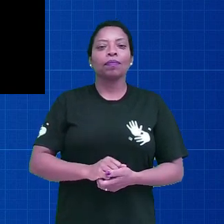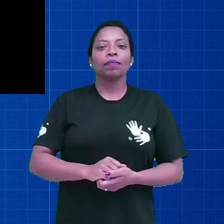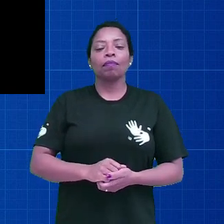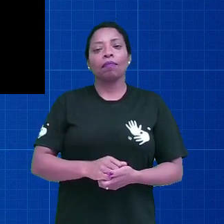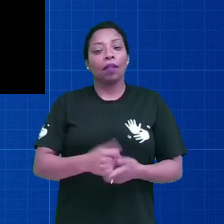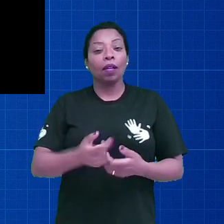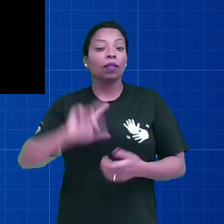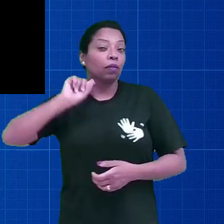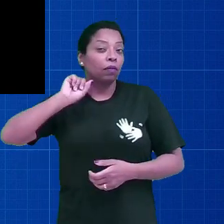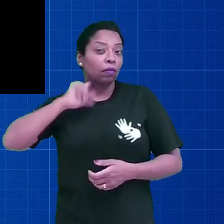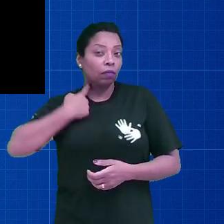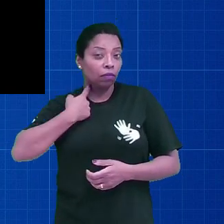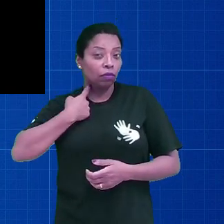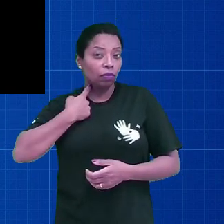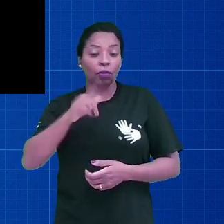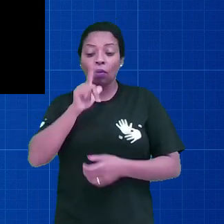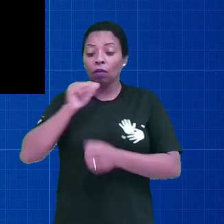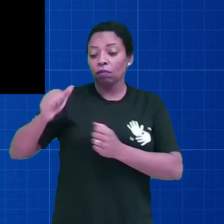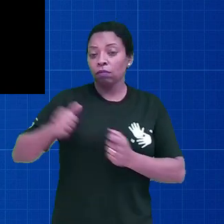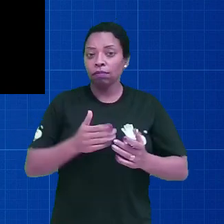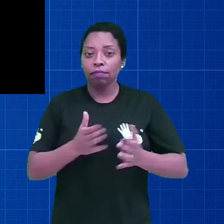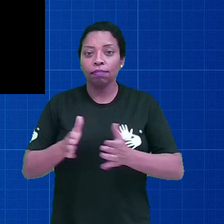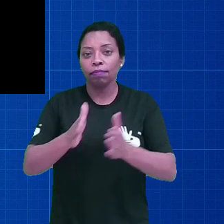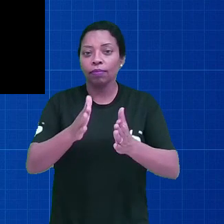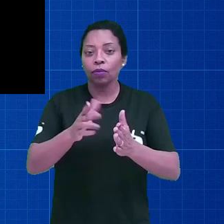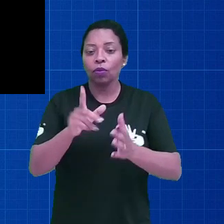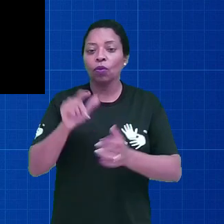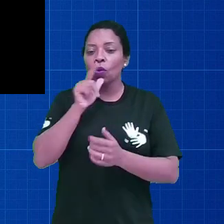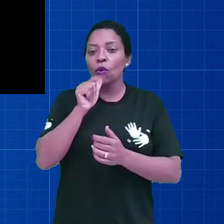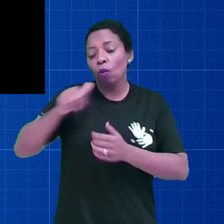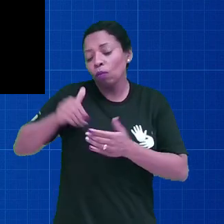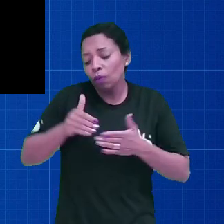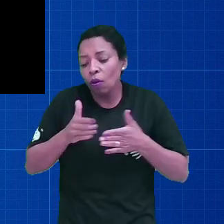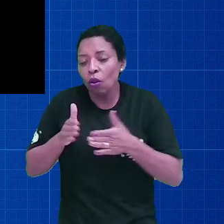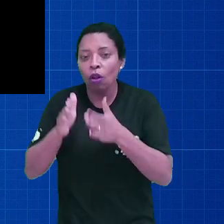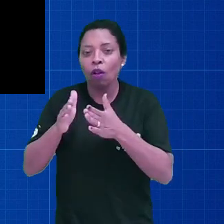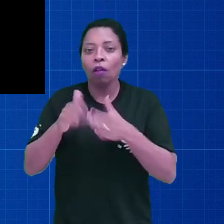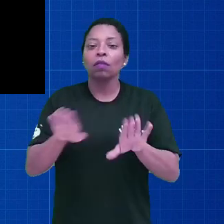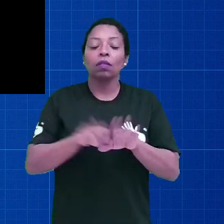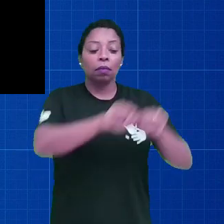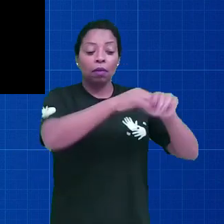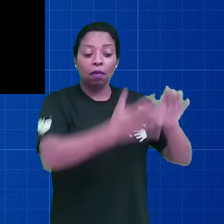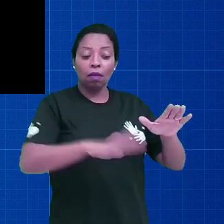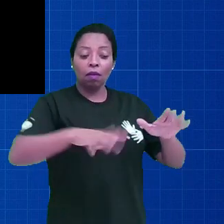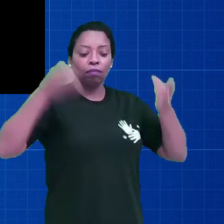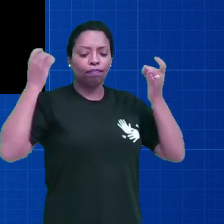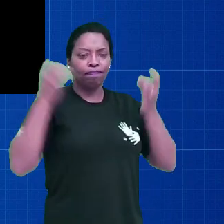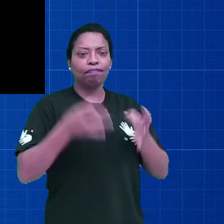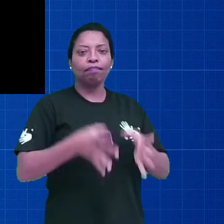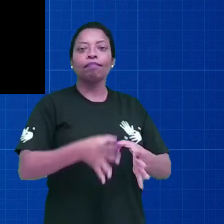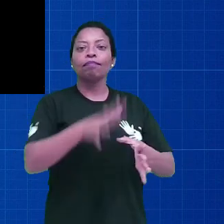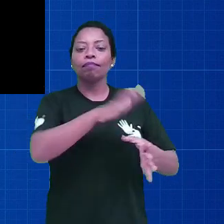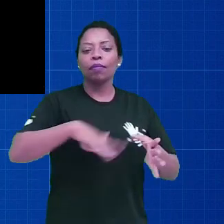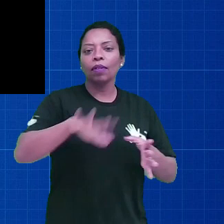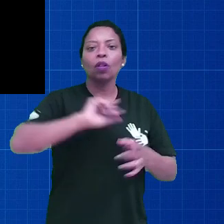jogado em rios, em córregos, e desaguando tudo isso no